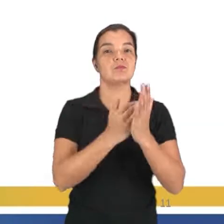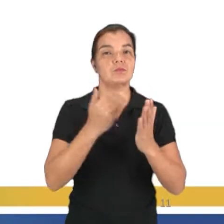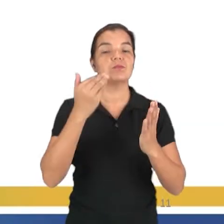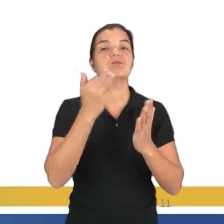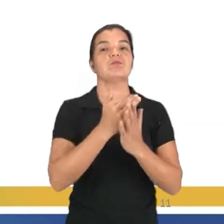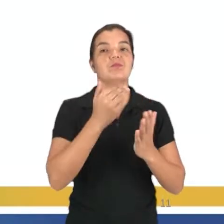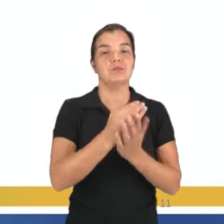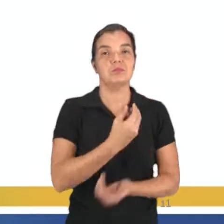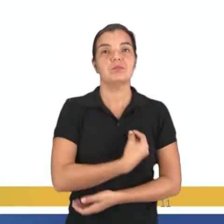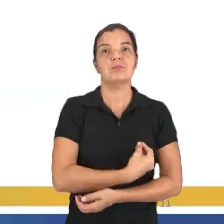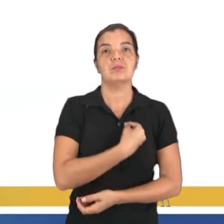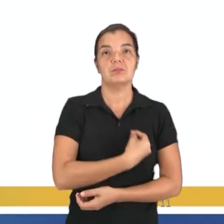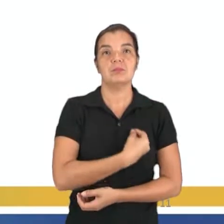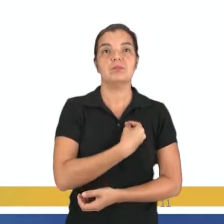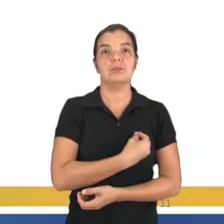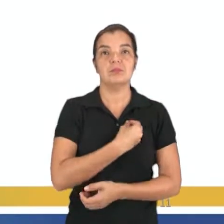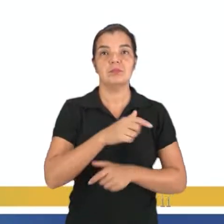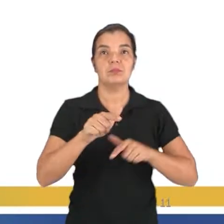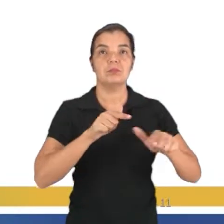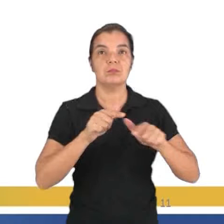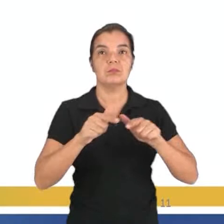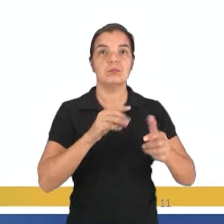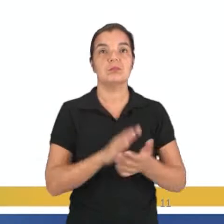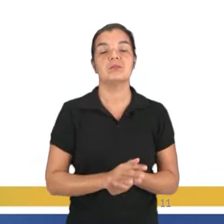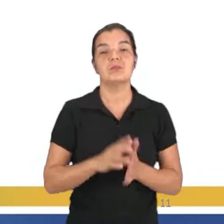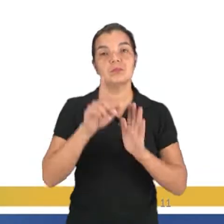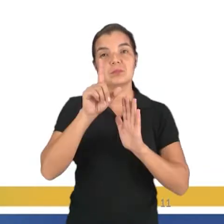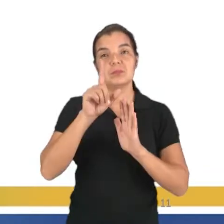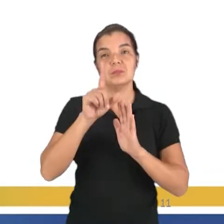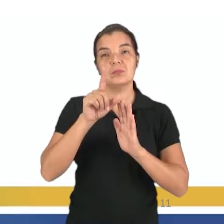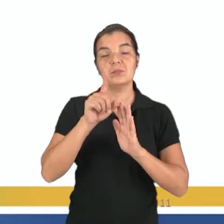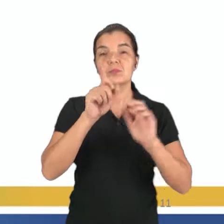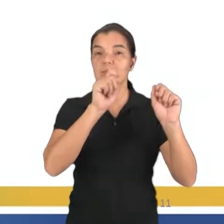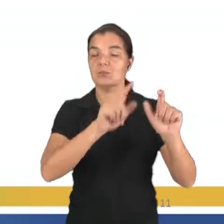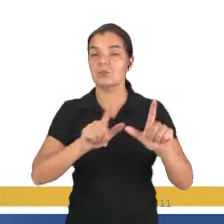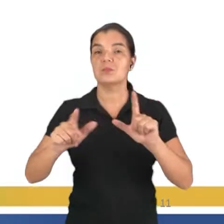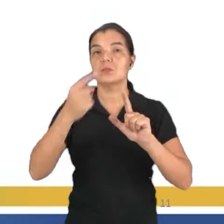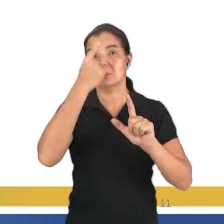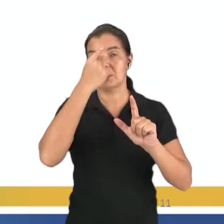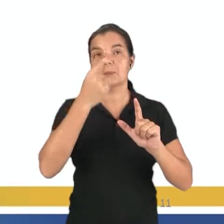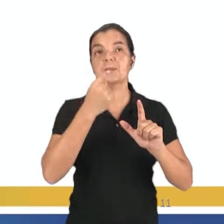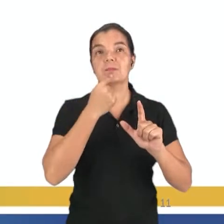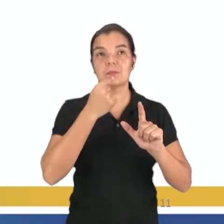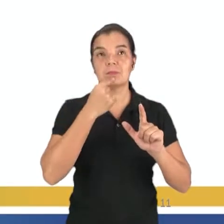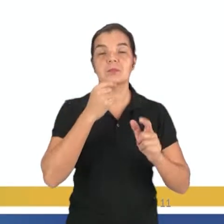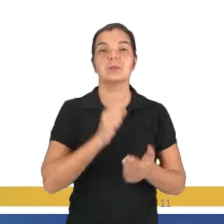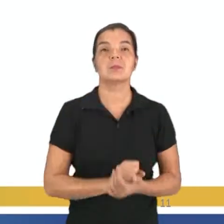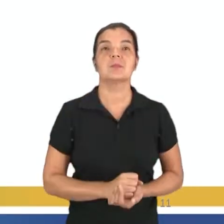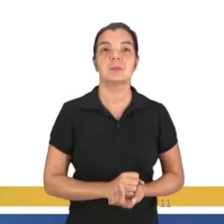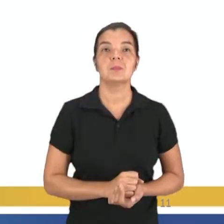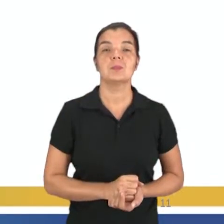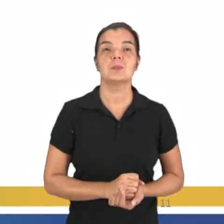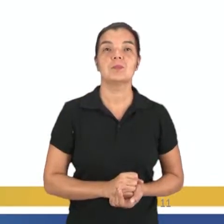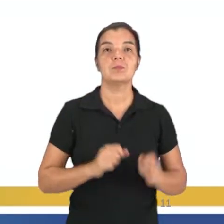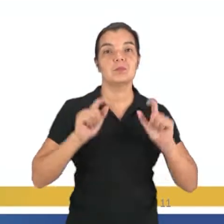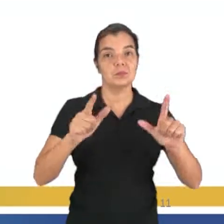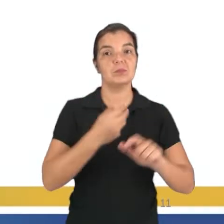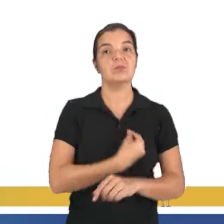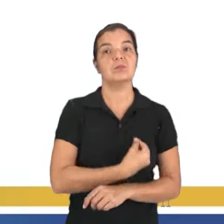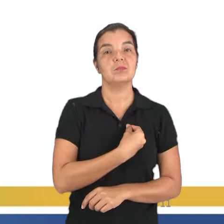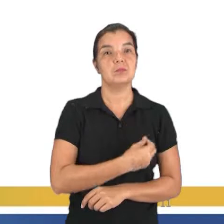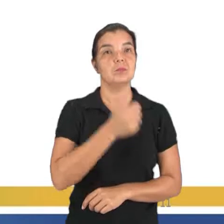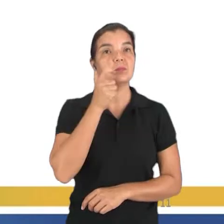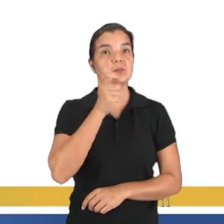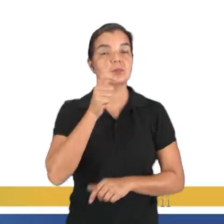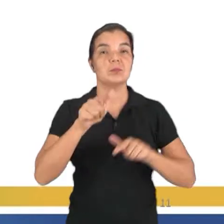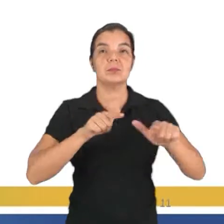vez mais a sua participação no mercado de trabalho. No slide aí, né, na imagem, temos uma manchete. Participação das